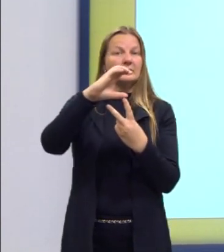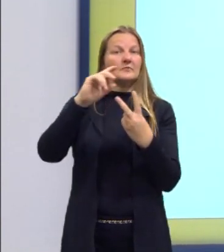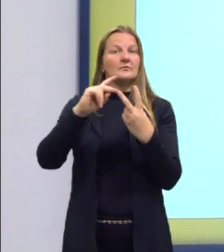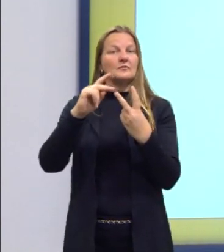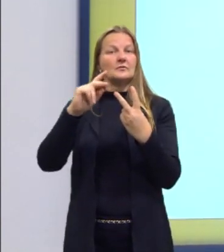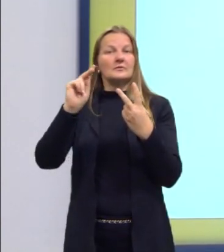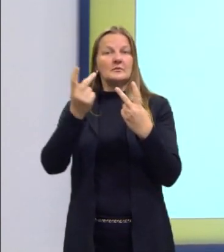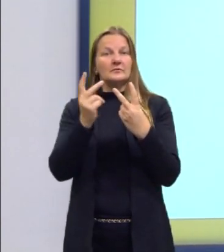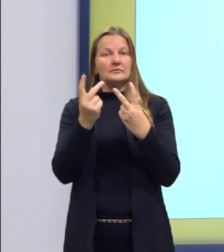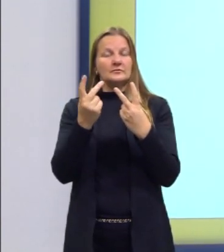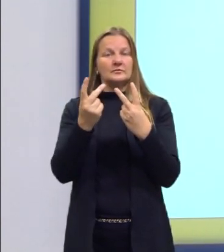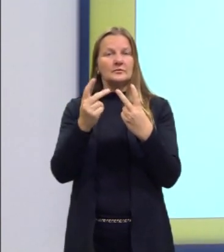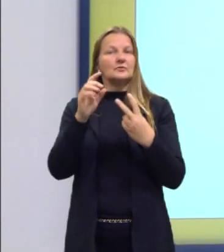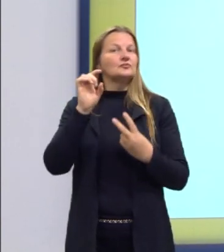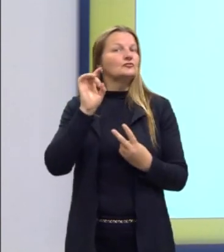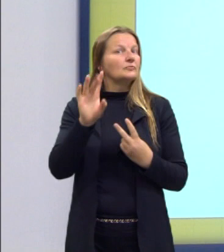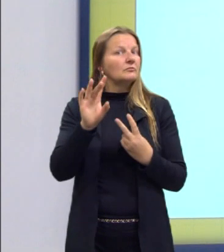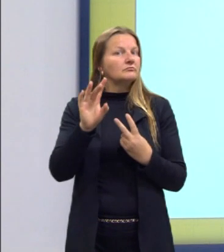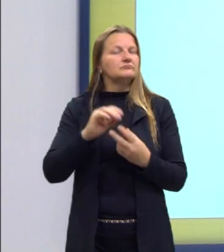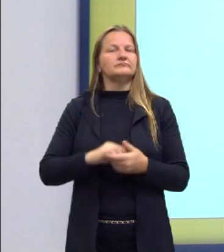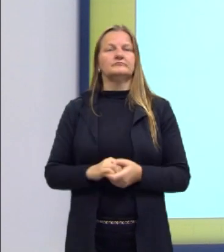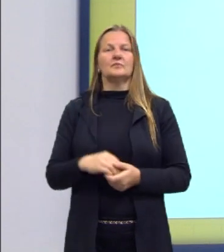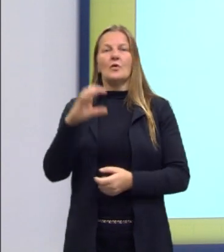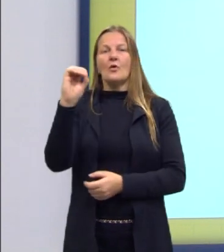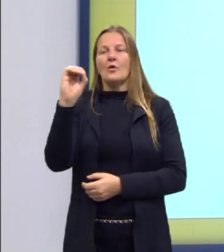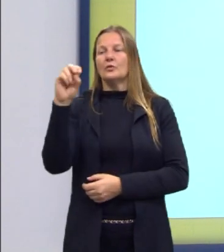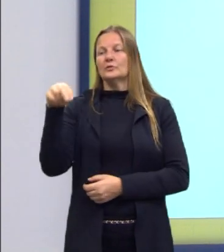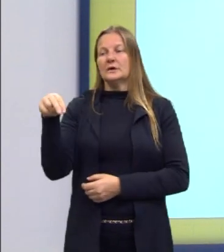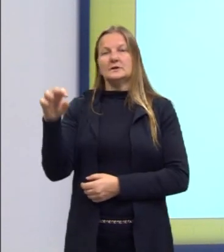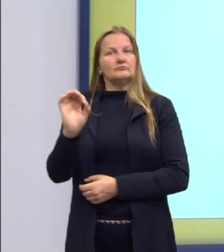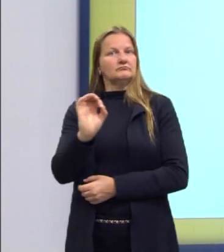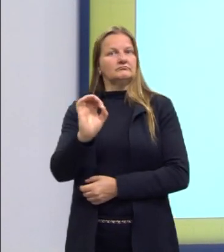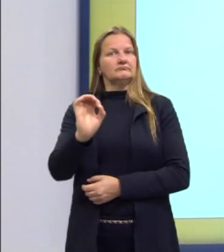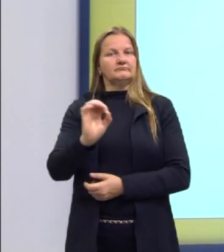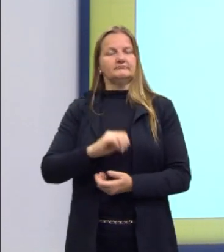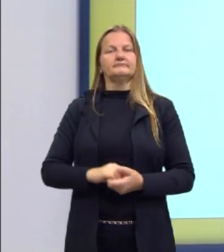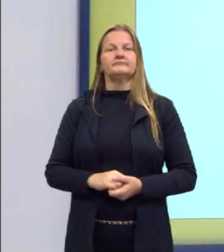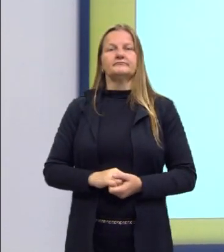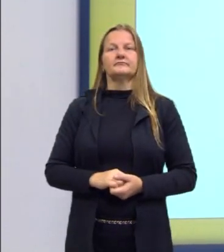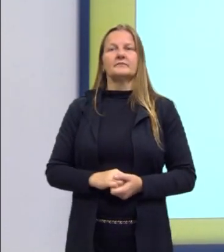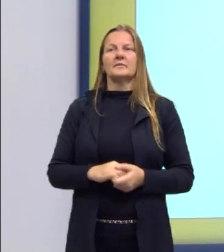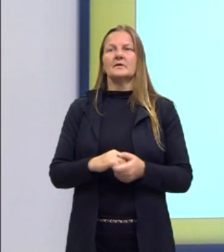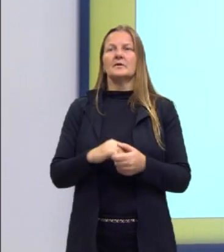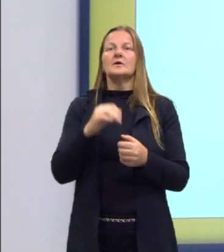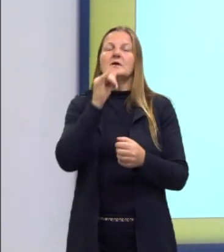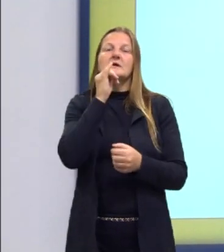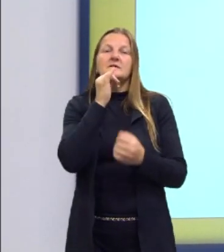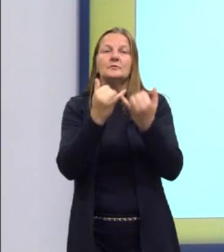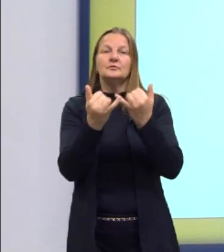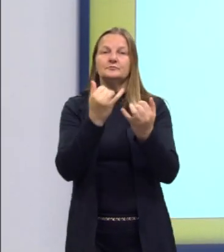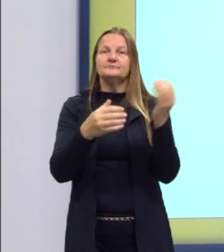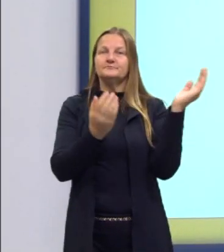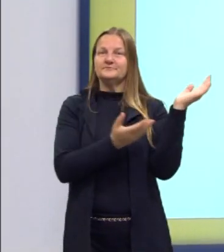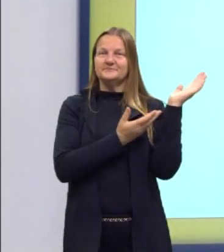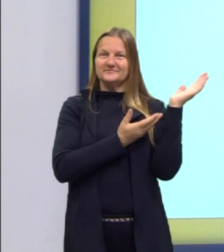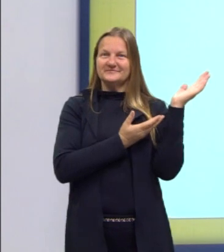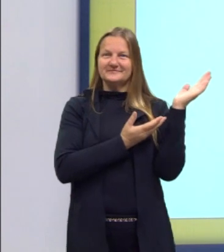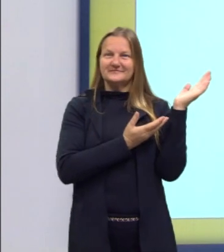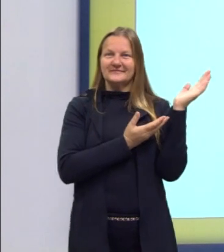tá são compostos orgânicos que não inclui oxigênio nitrogênio certo é que eu trouxe dois exemplos de hidrocarbonetos